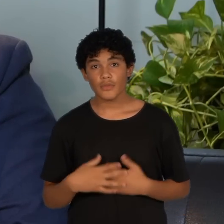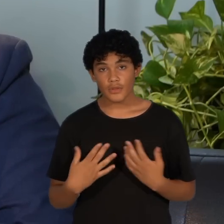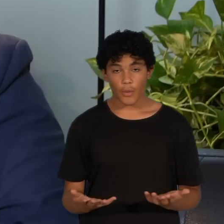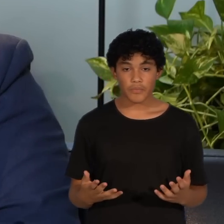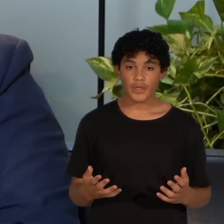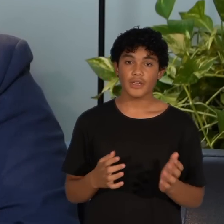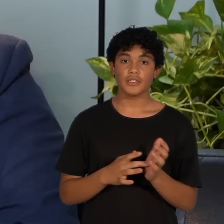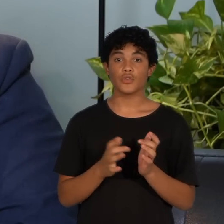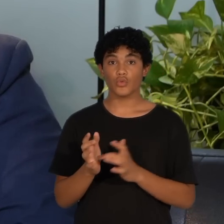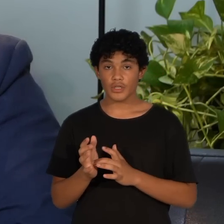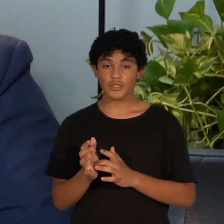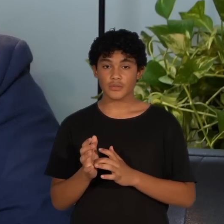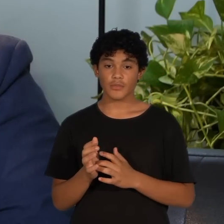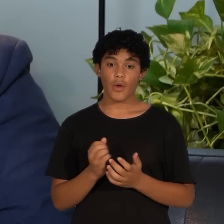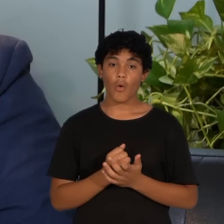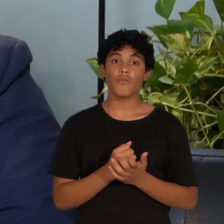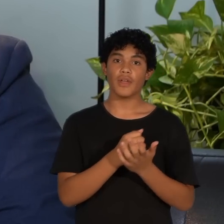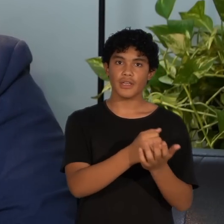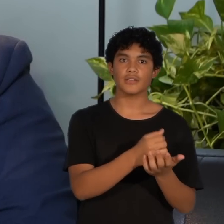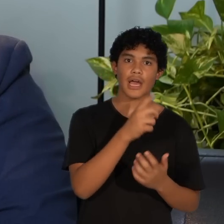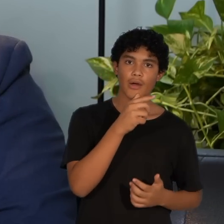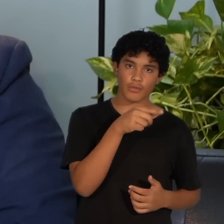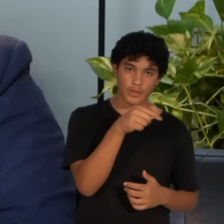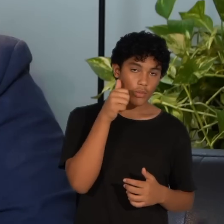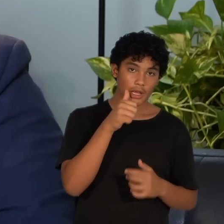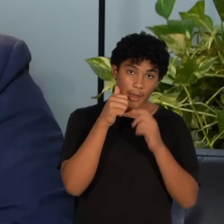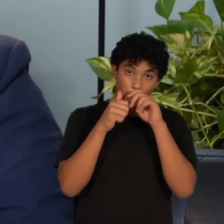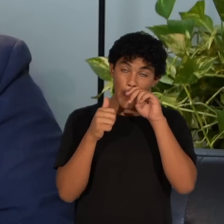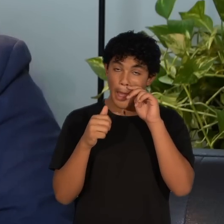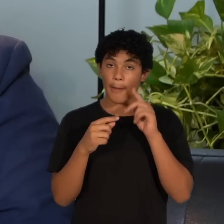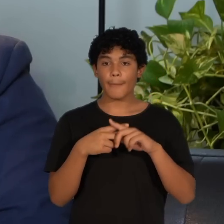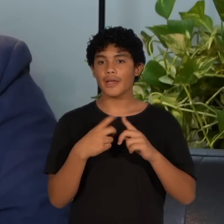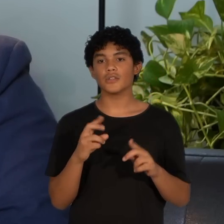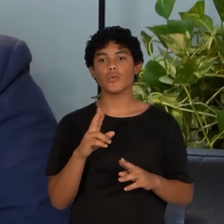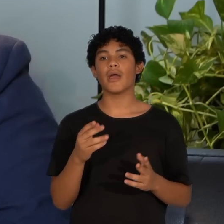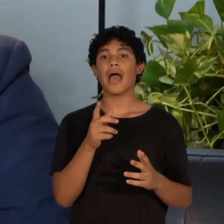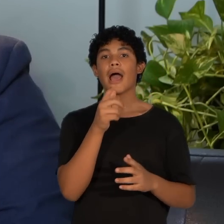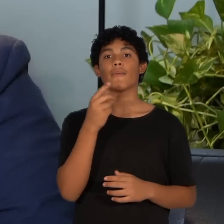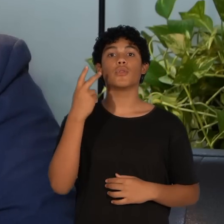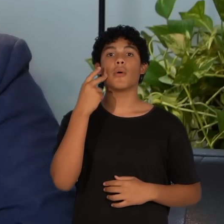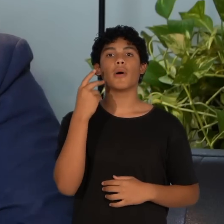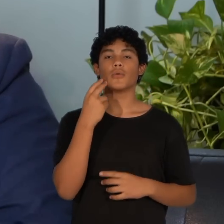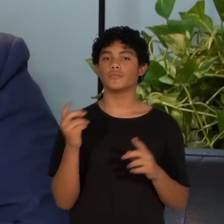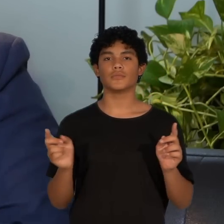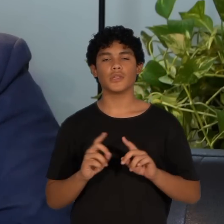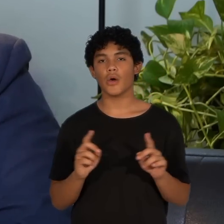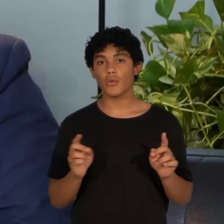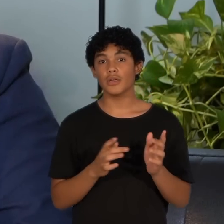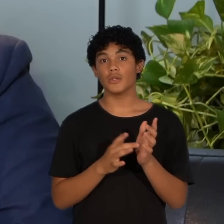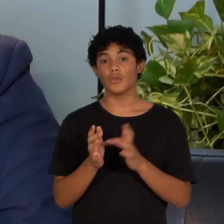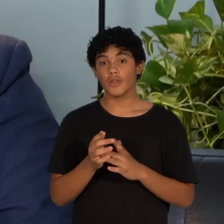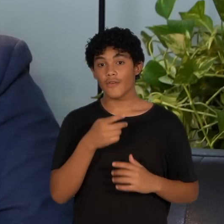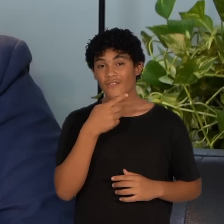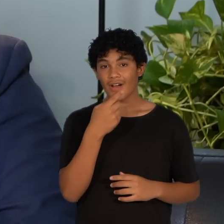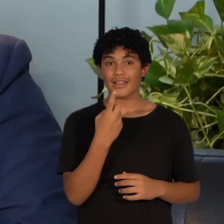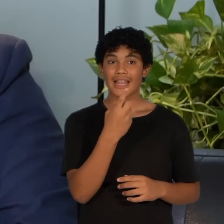olha, oferece água, mas Jesus não estava falando de uma água, simplesmente uma água que você toma e torna a ter sede. Jesus